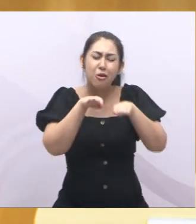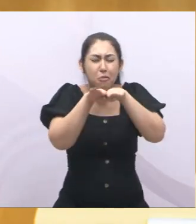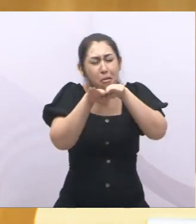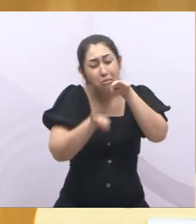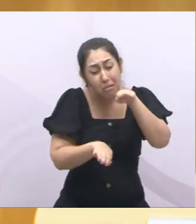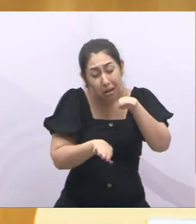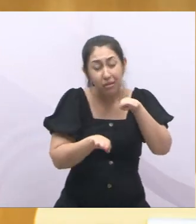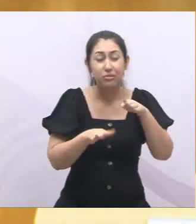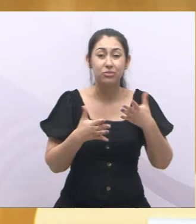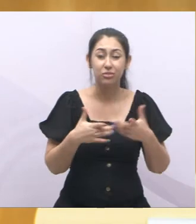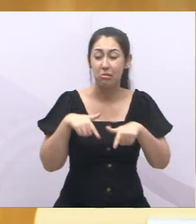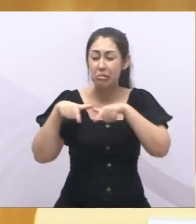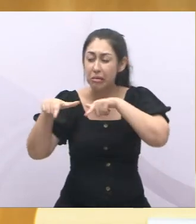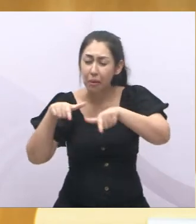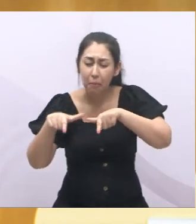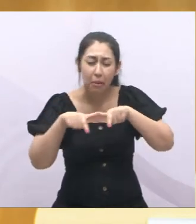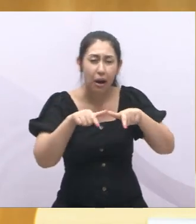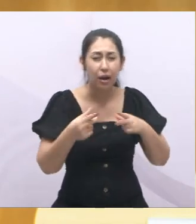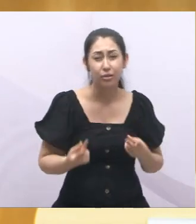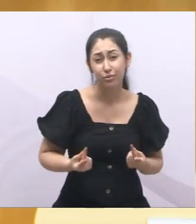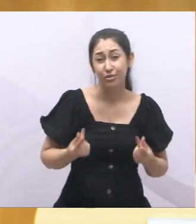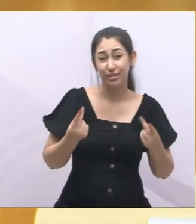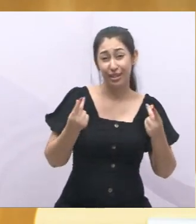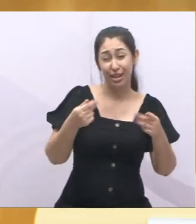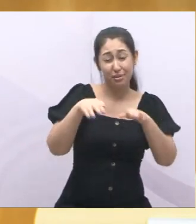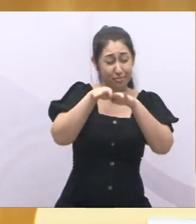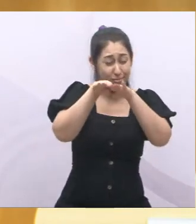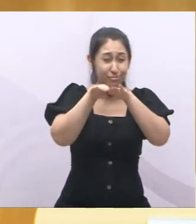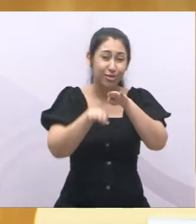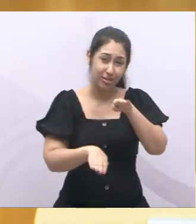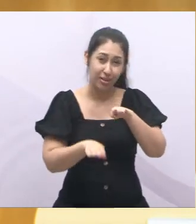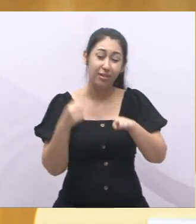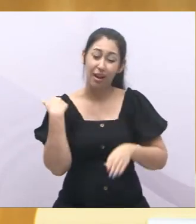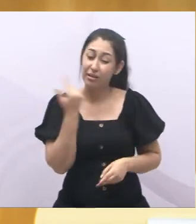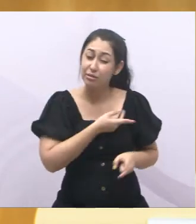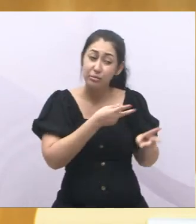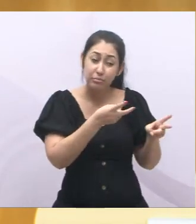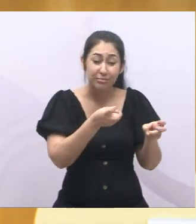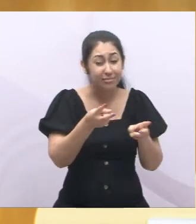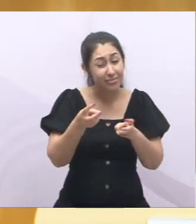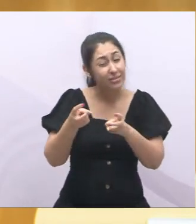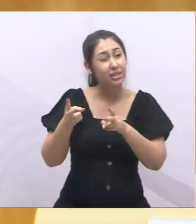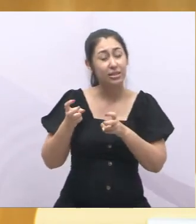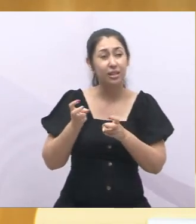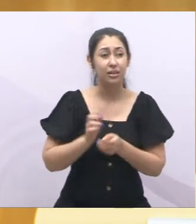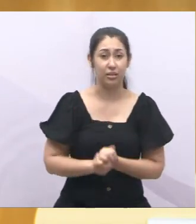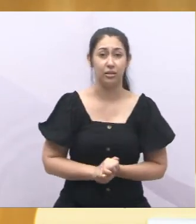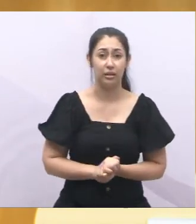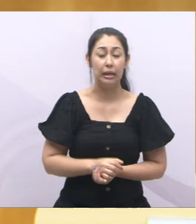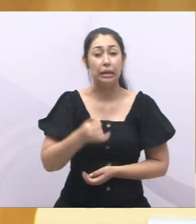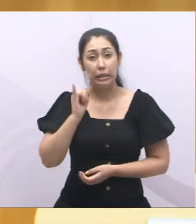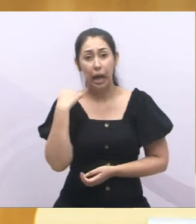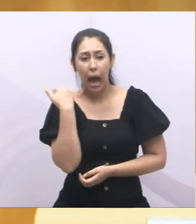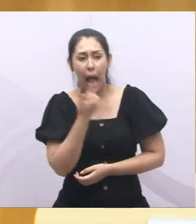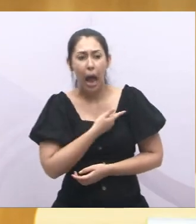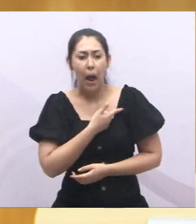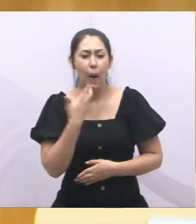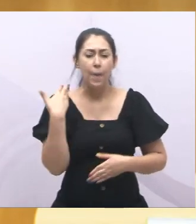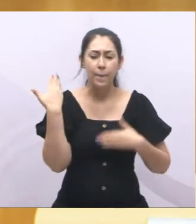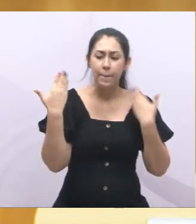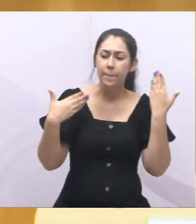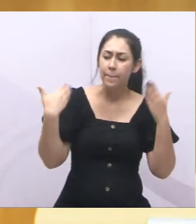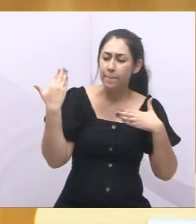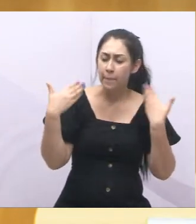riquezas é uma característica e salta aos nossos olhos. Não precisamos ir além de uma única rua, de uma